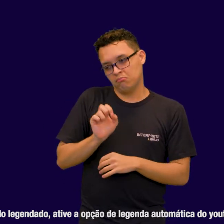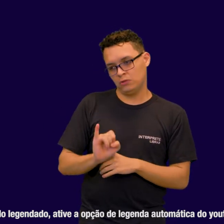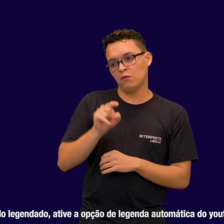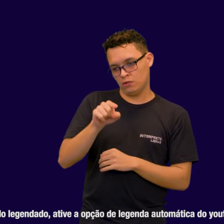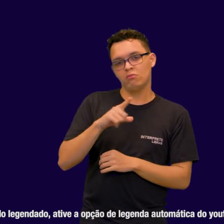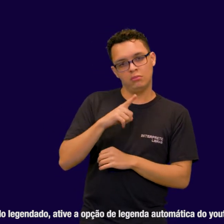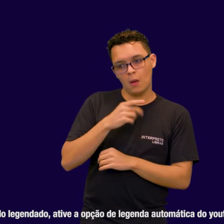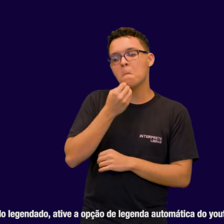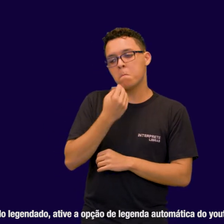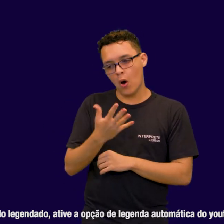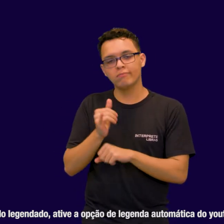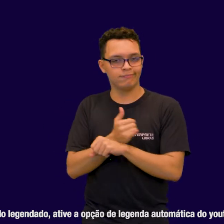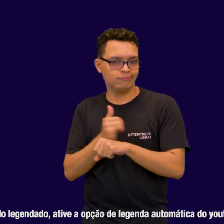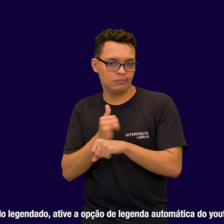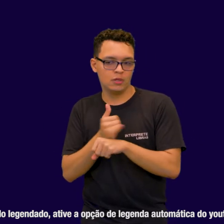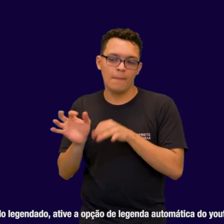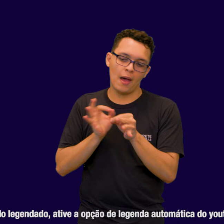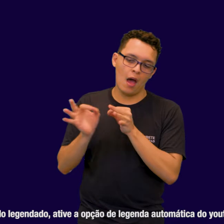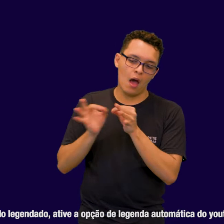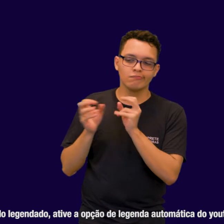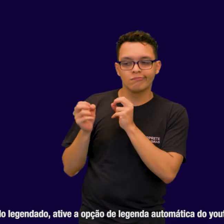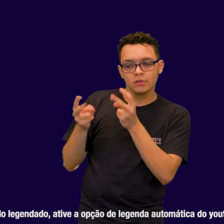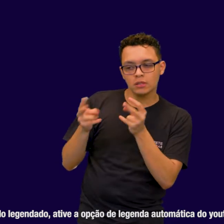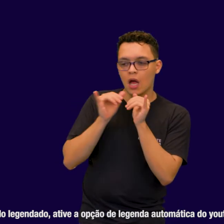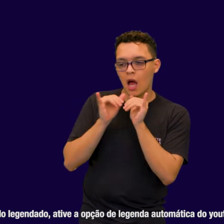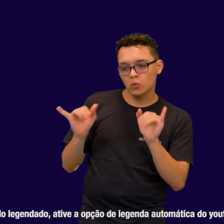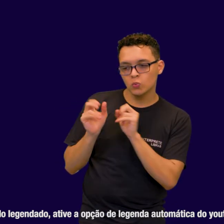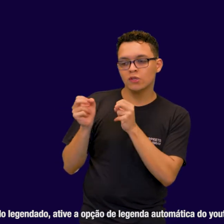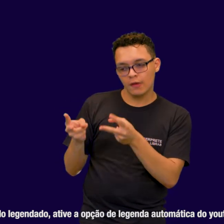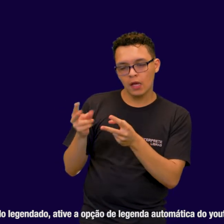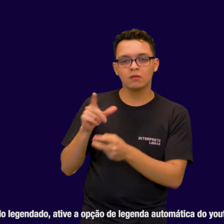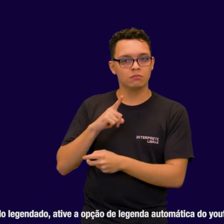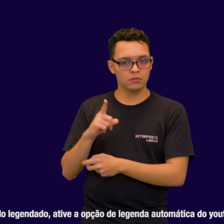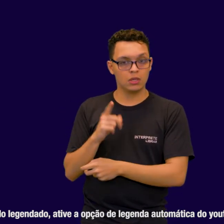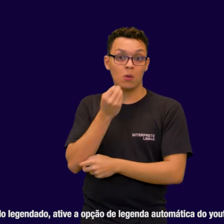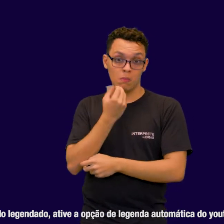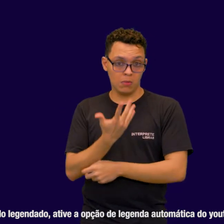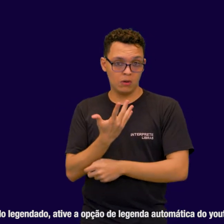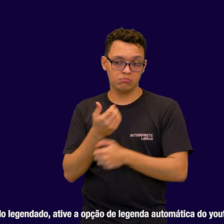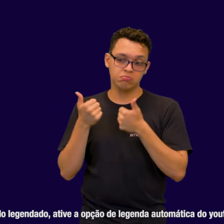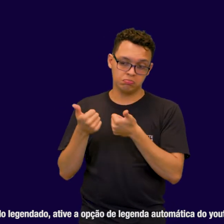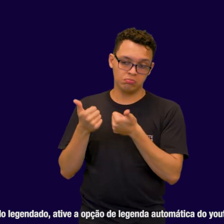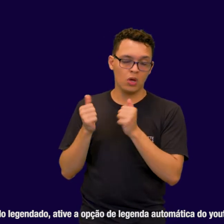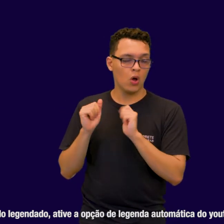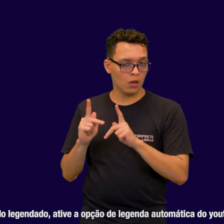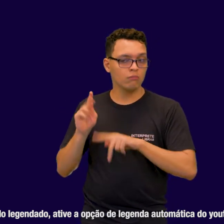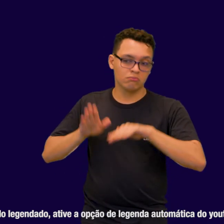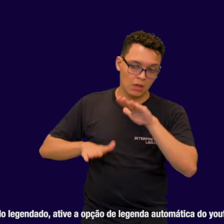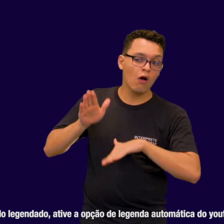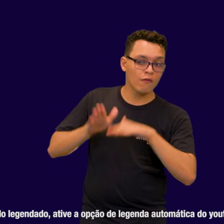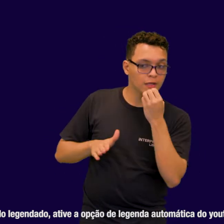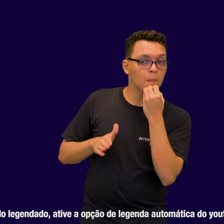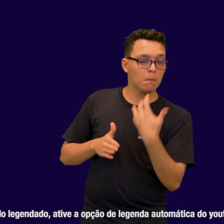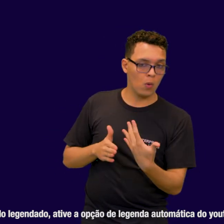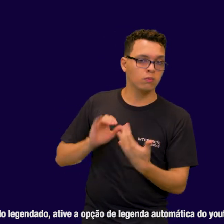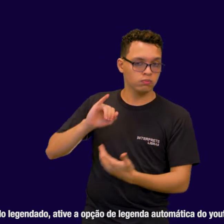uma estratégia, um plano de negócio de boa divulgação, de vendas, um plano de vendas bem feito, talvez seja o